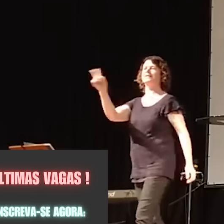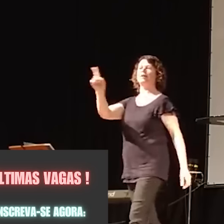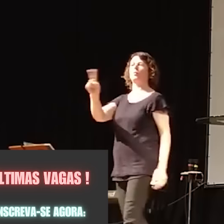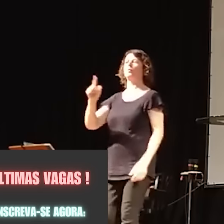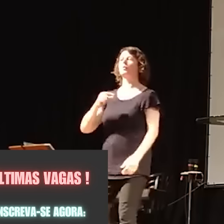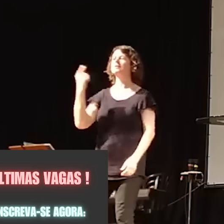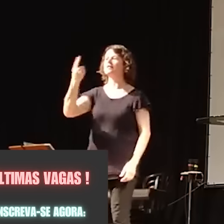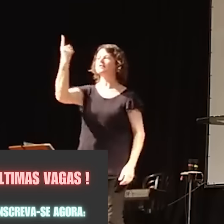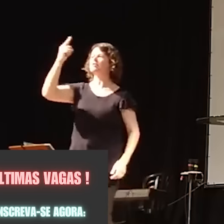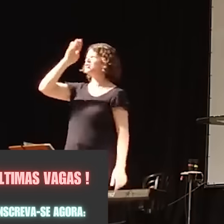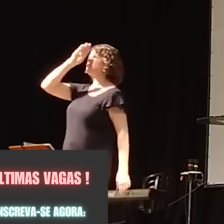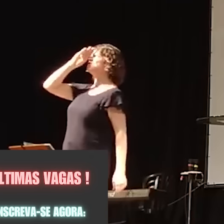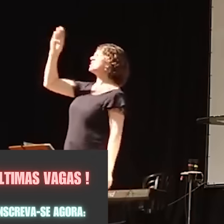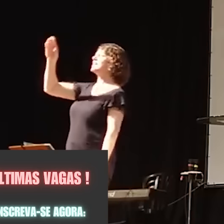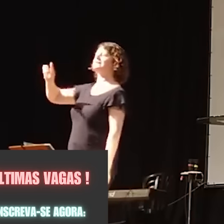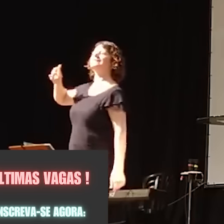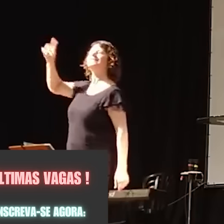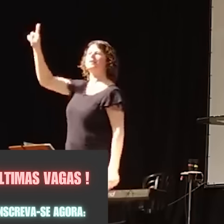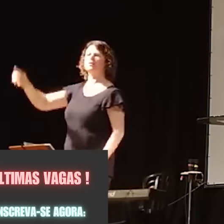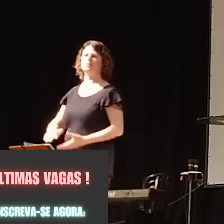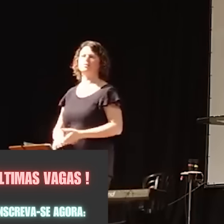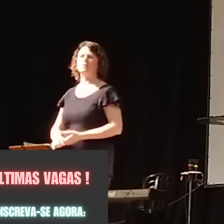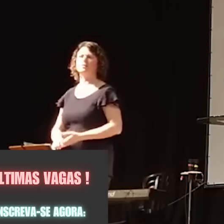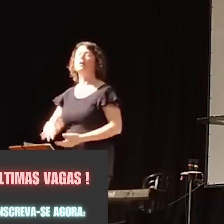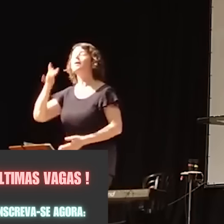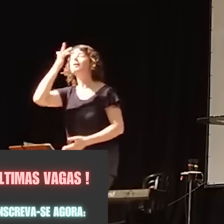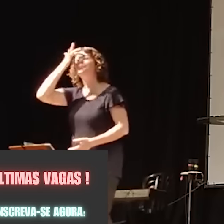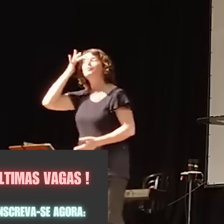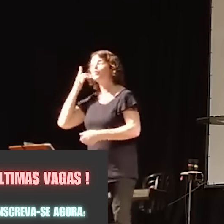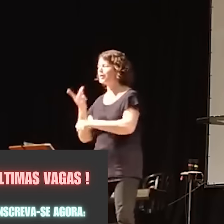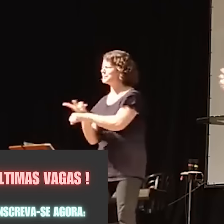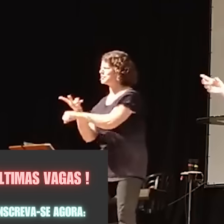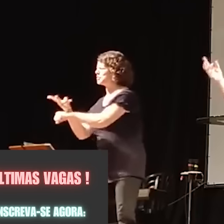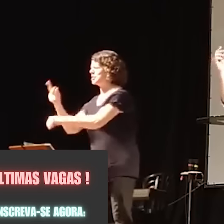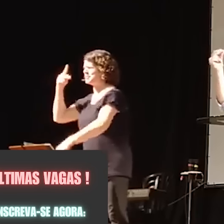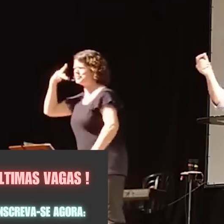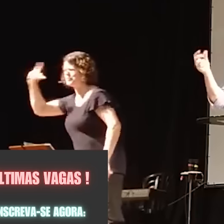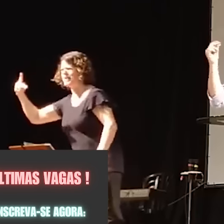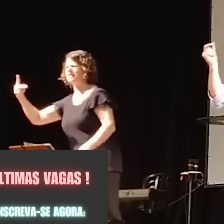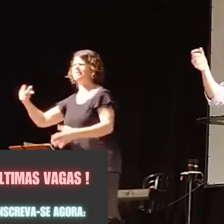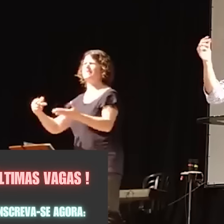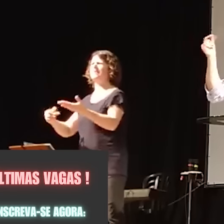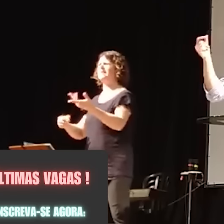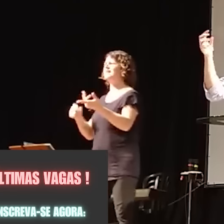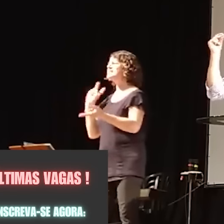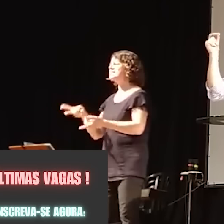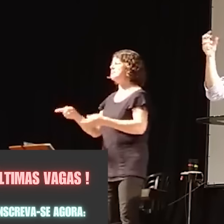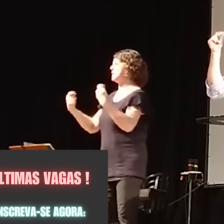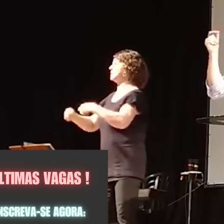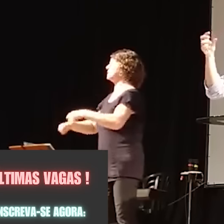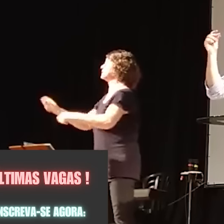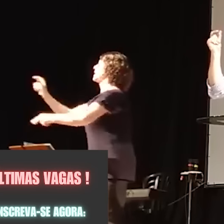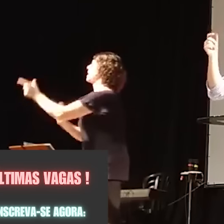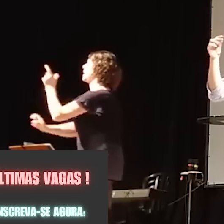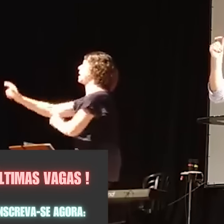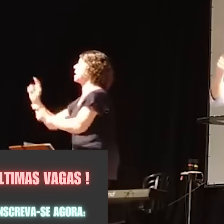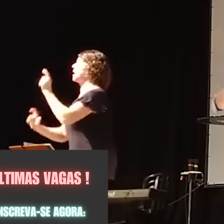intimidade pessoa que fica buscando profeta na igreja é uma pessoa que Deus já não fala com ele há muito